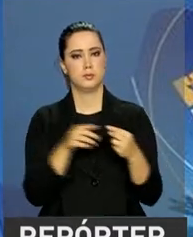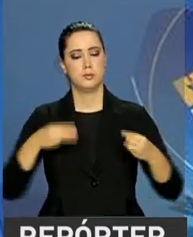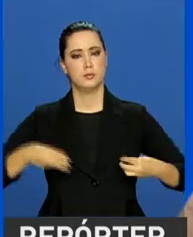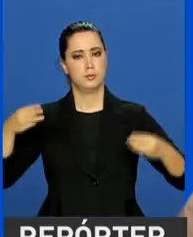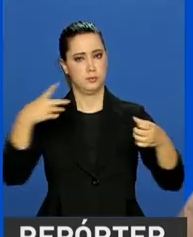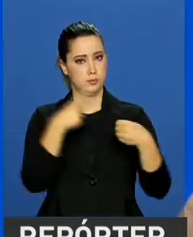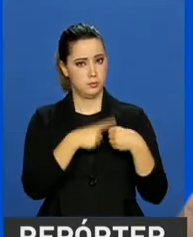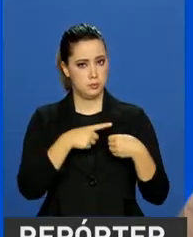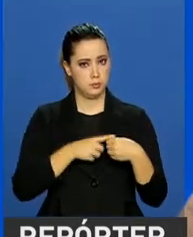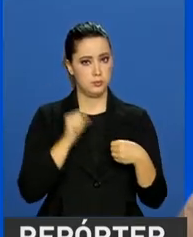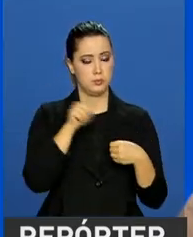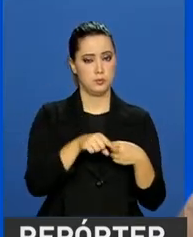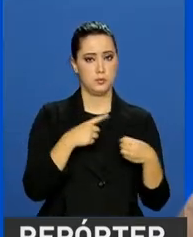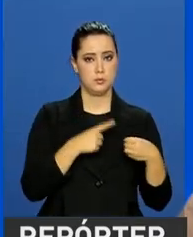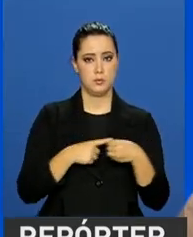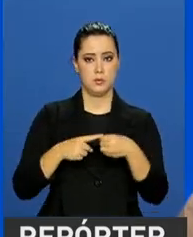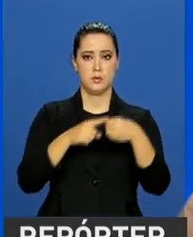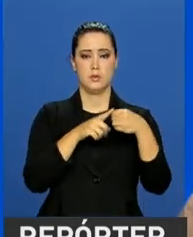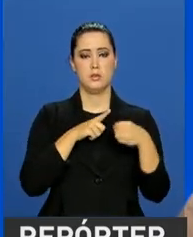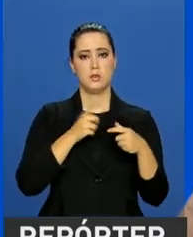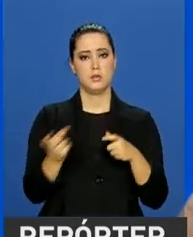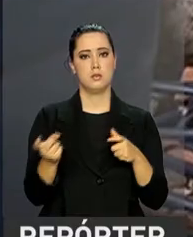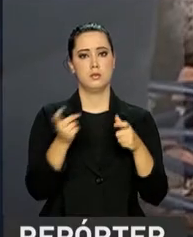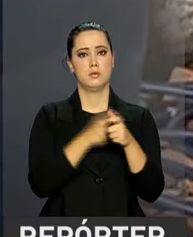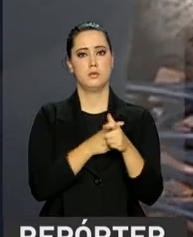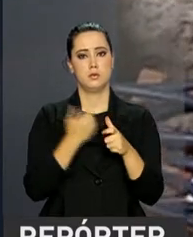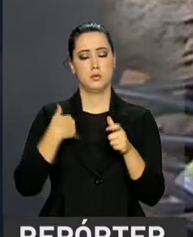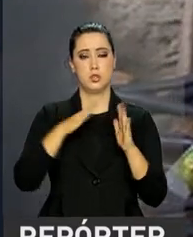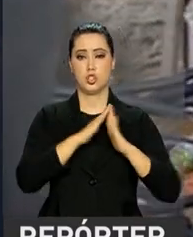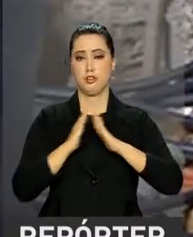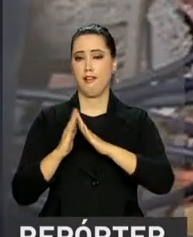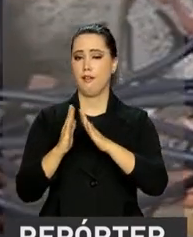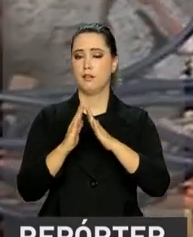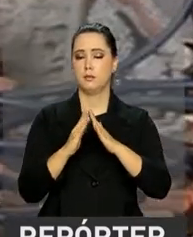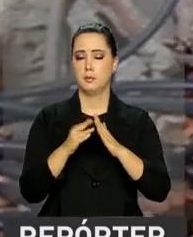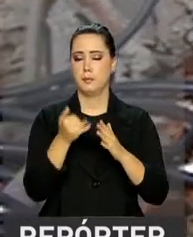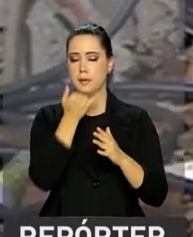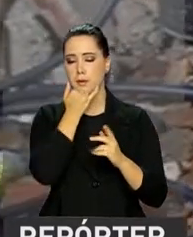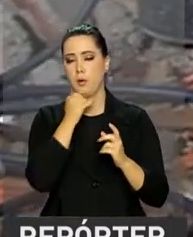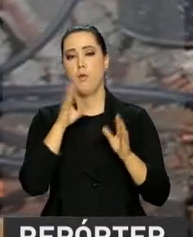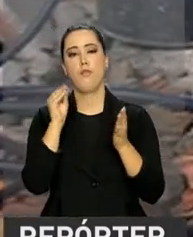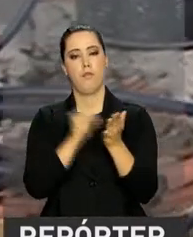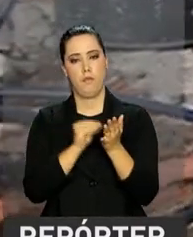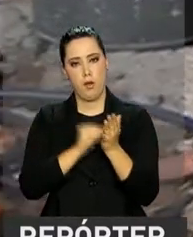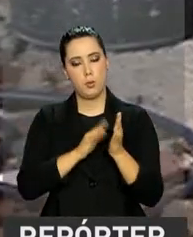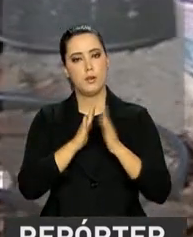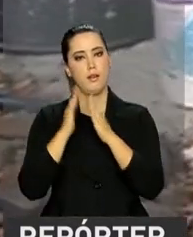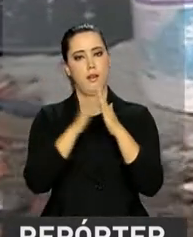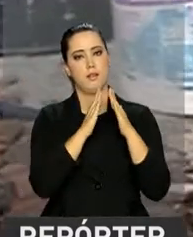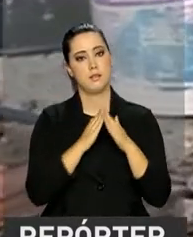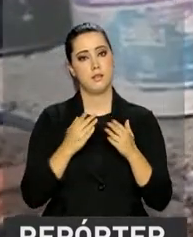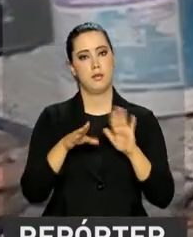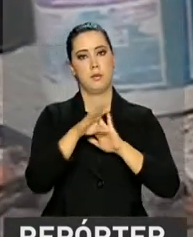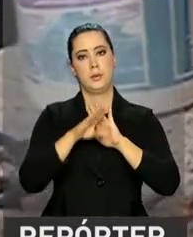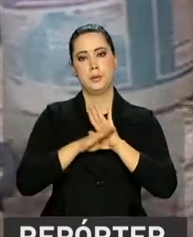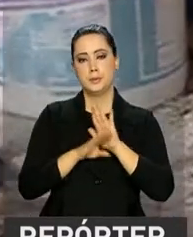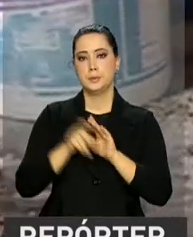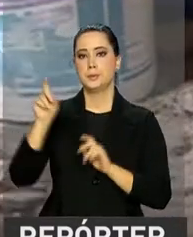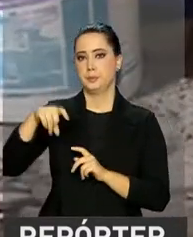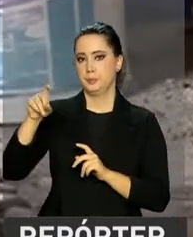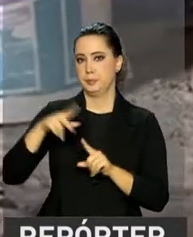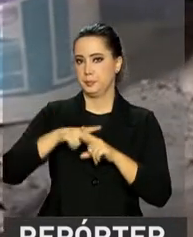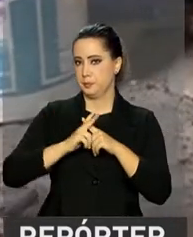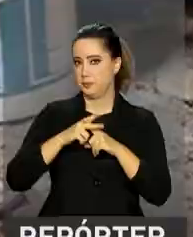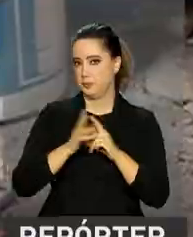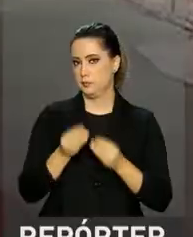ministério das cidades nesses municípios há um déficit grande de moradias o programa cartão reforma vai permitir a famílias com